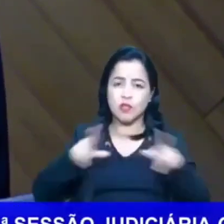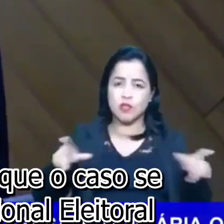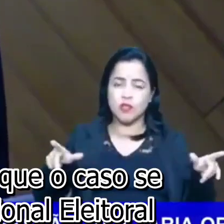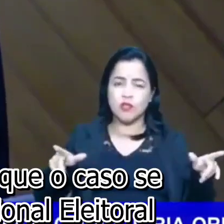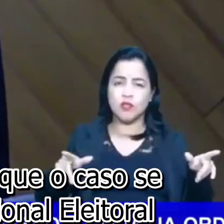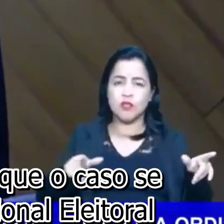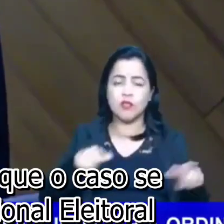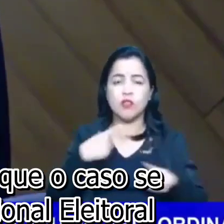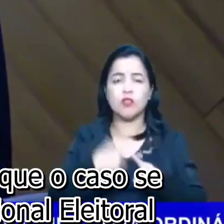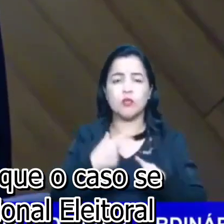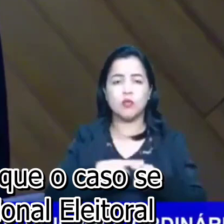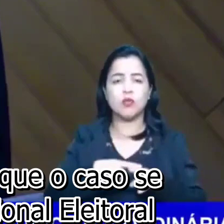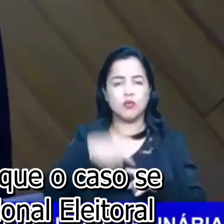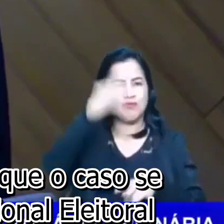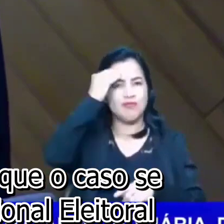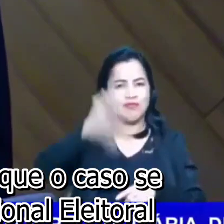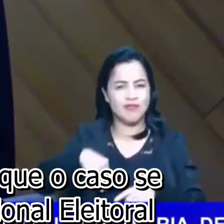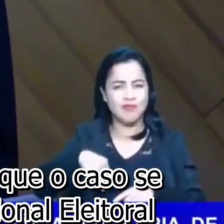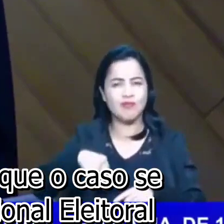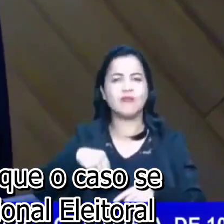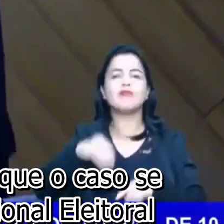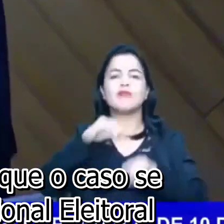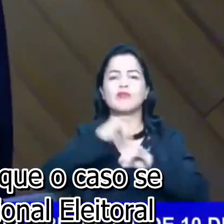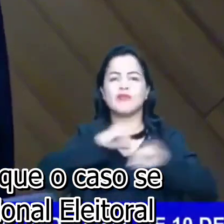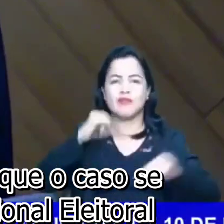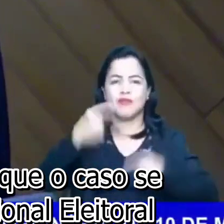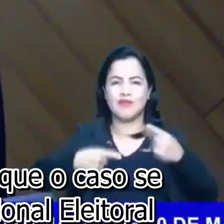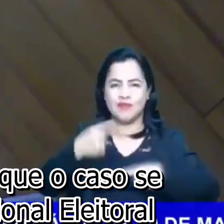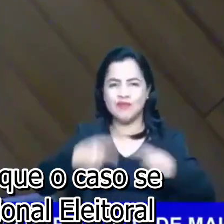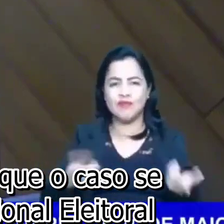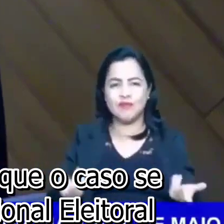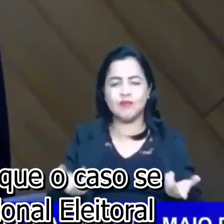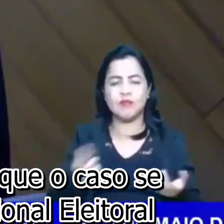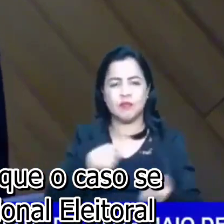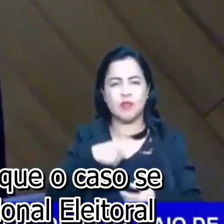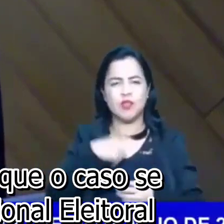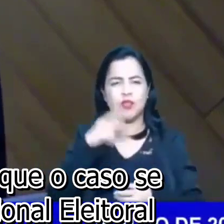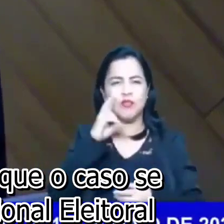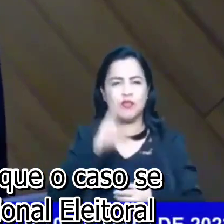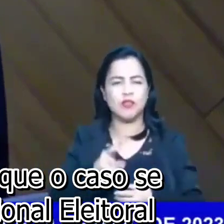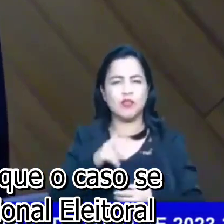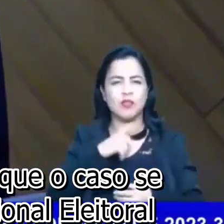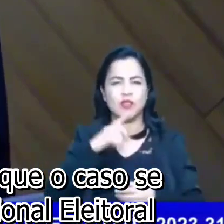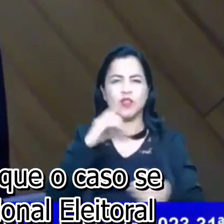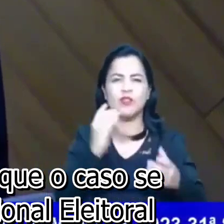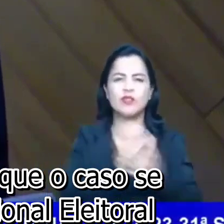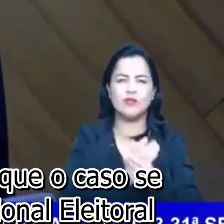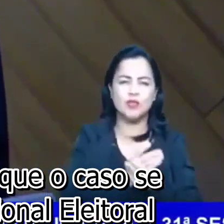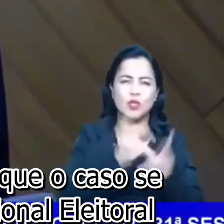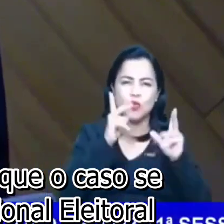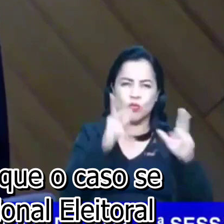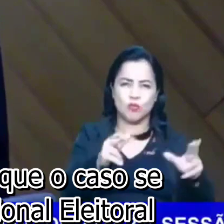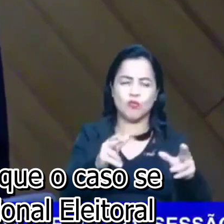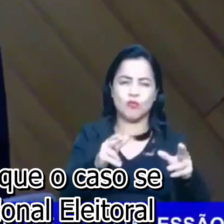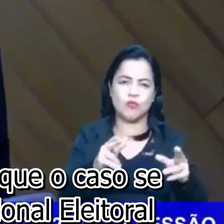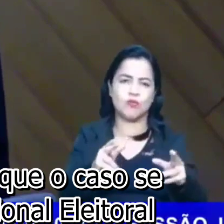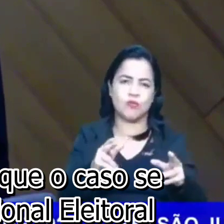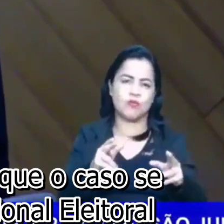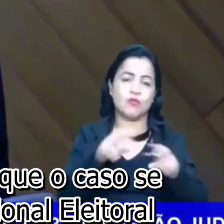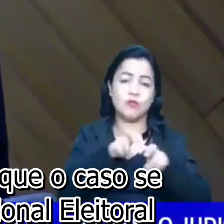à renúncia do registro de candidatura, mas acredito que o caso se assemelha muito ao julgado que o Tribunal